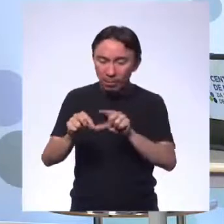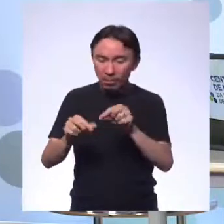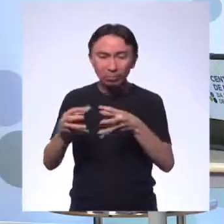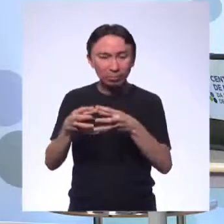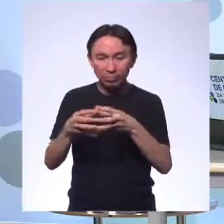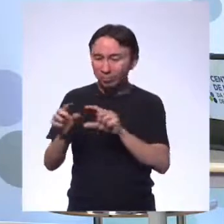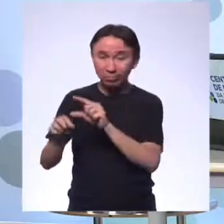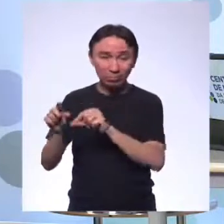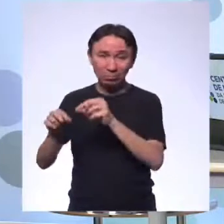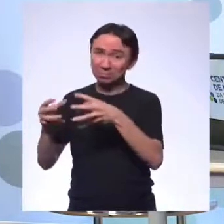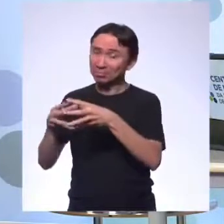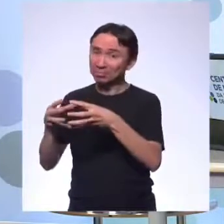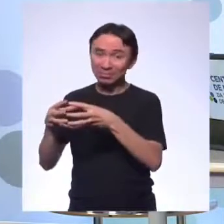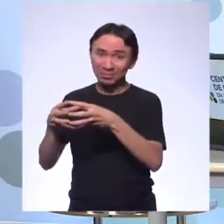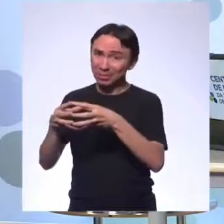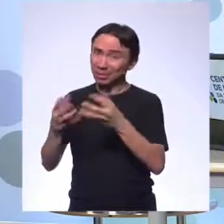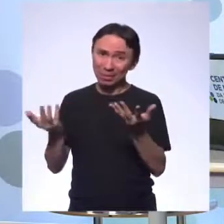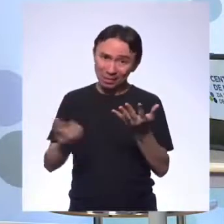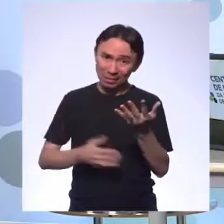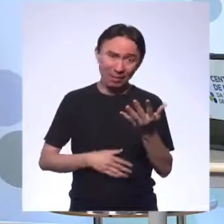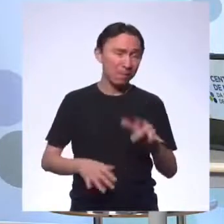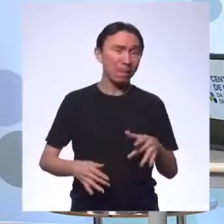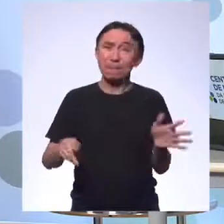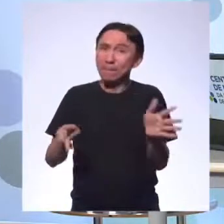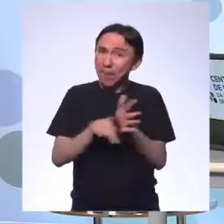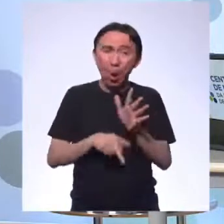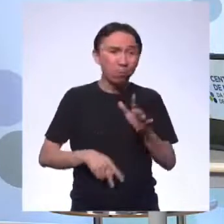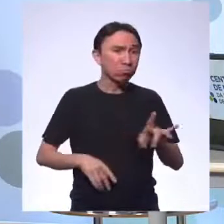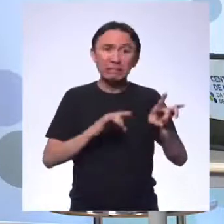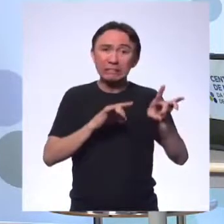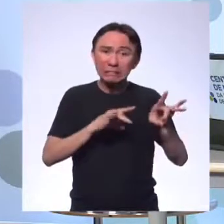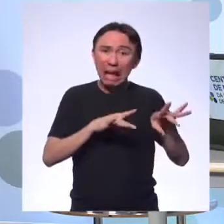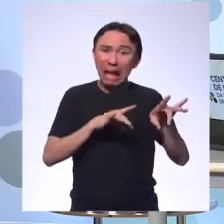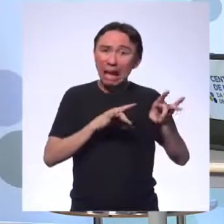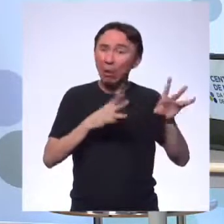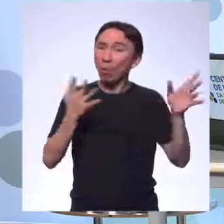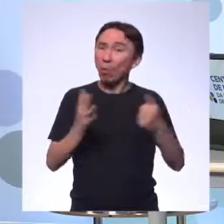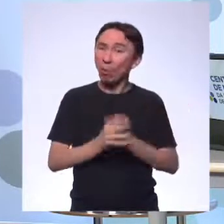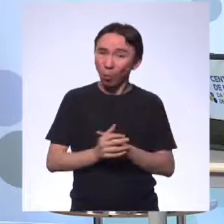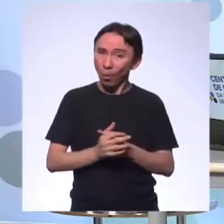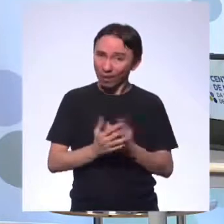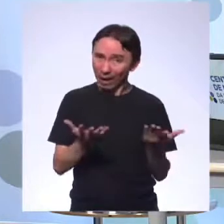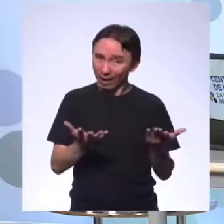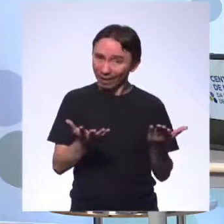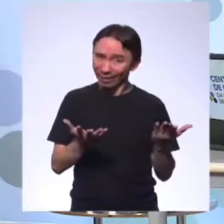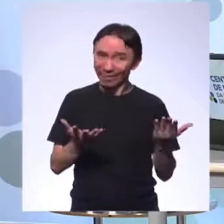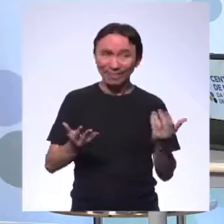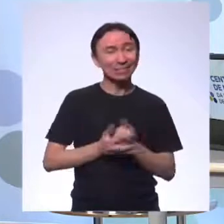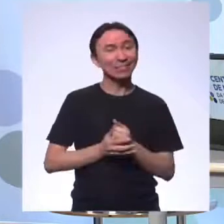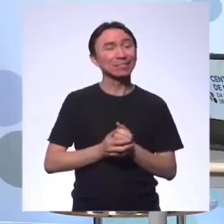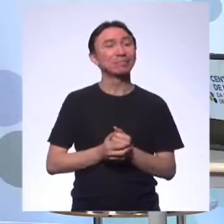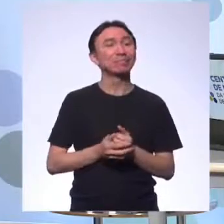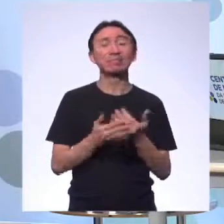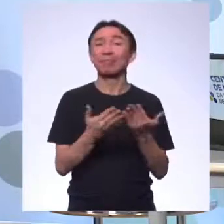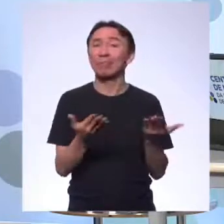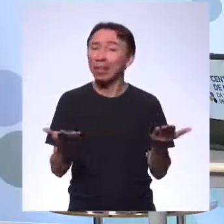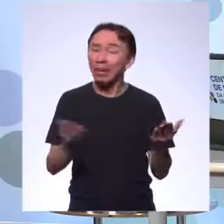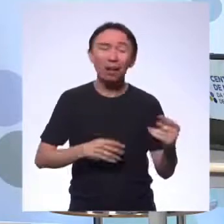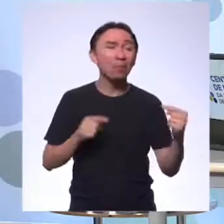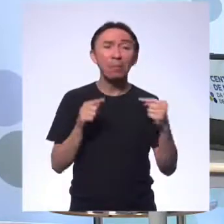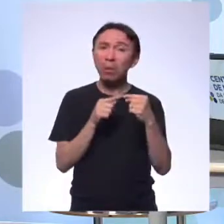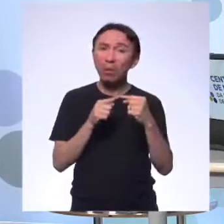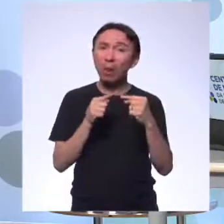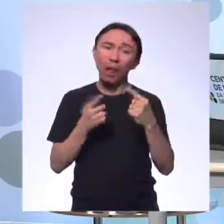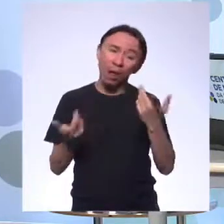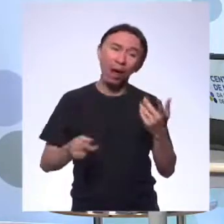usando critérios mais específicos, né, critérios que são ali relacionados a